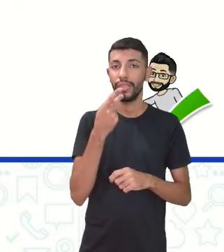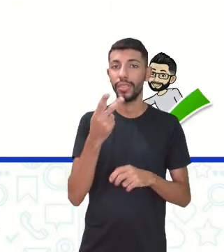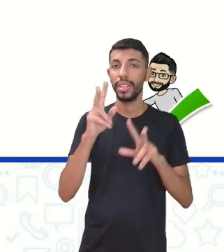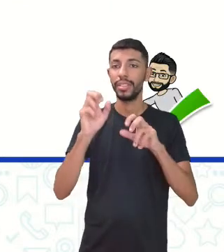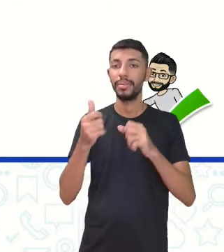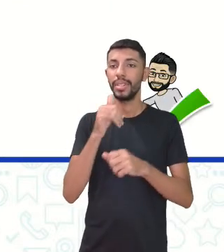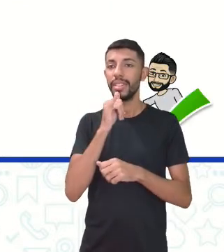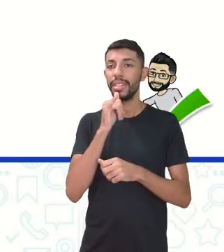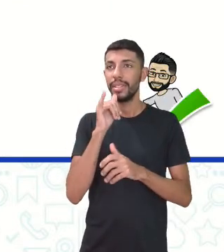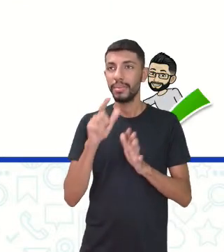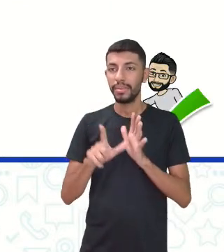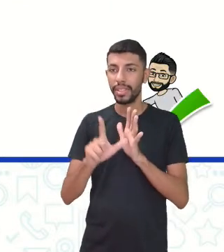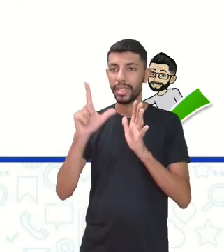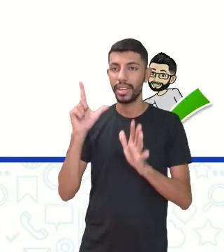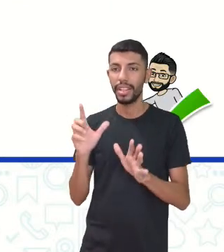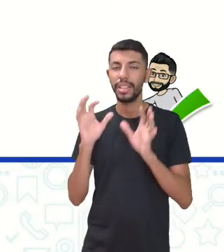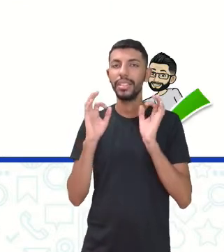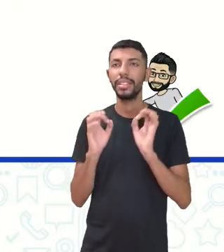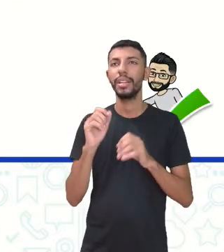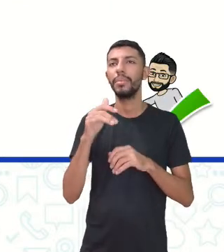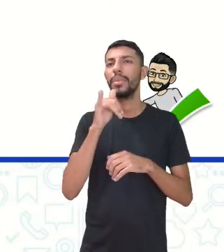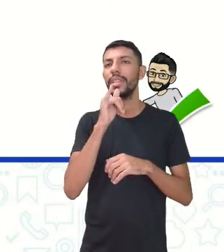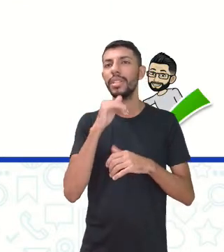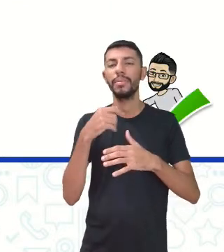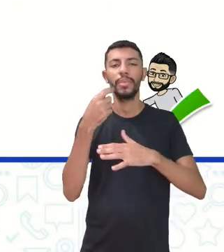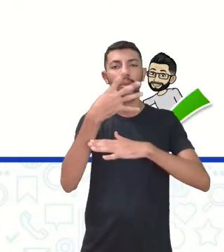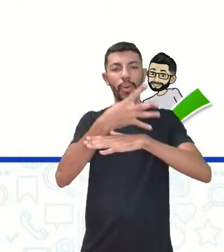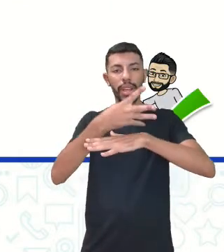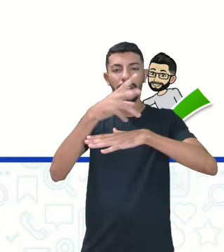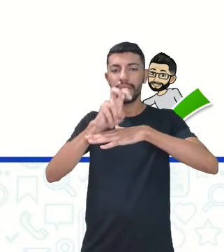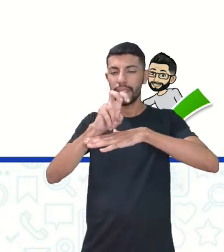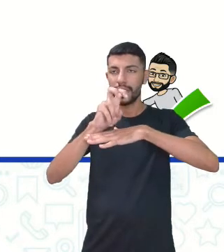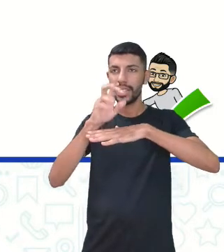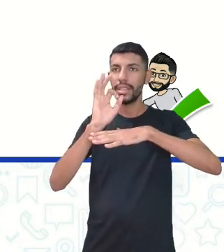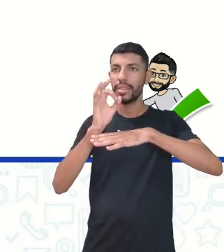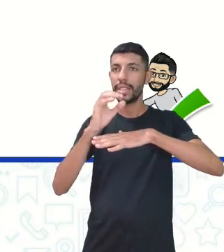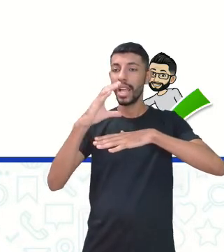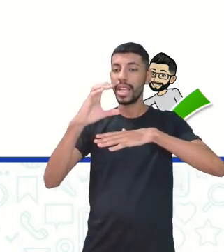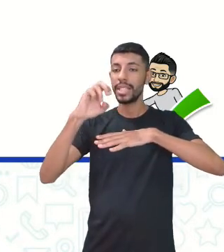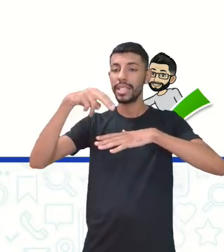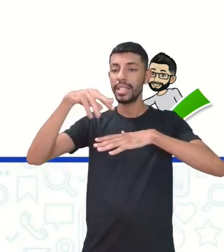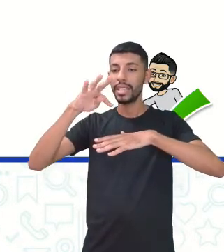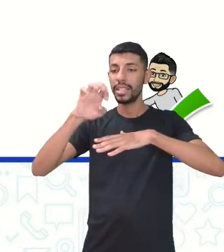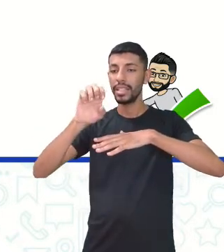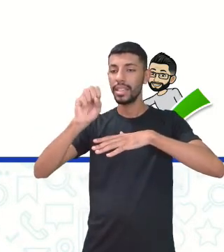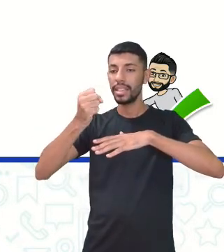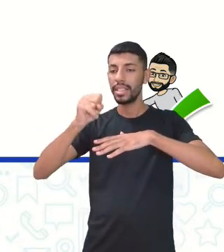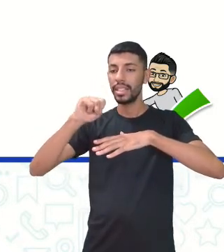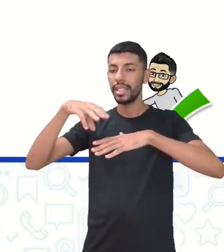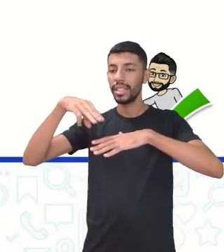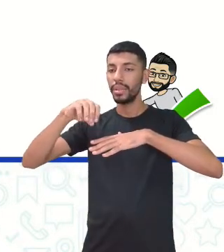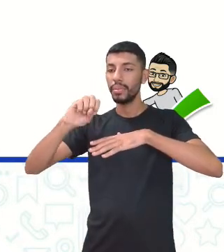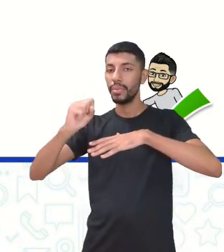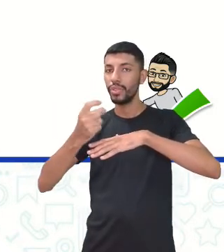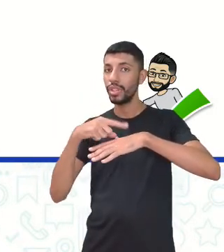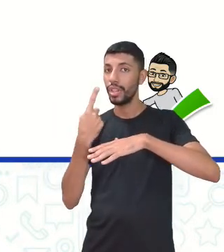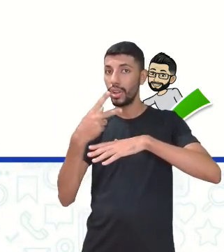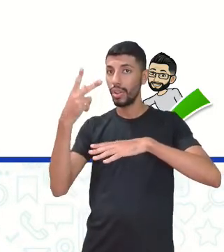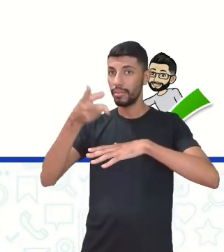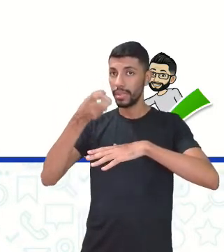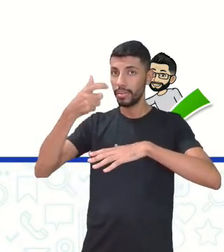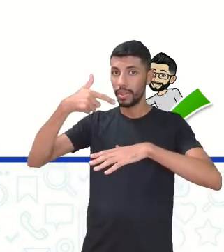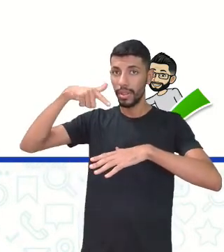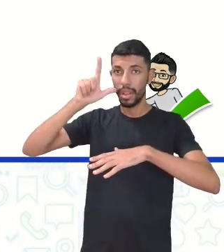tá? Dessa questão aqui do 45 centésimos, né, que a gente aprendeu a ler também na aula passada, a gente tem justamente